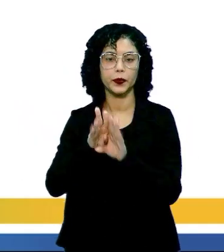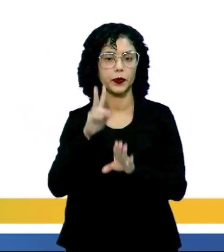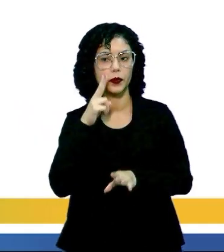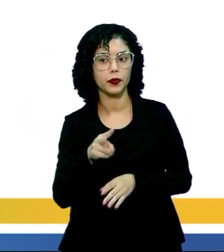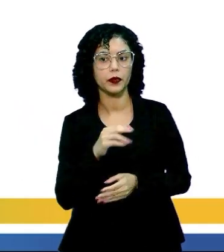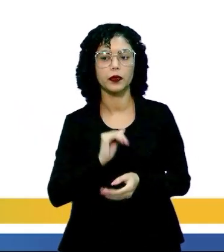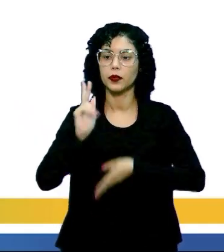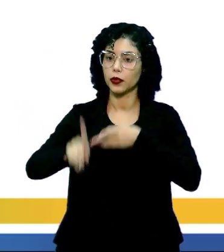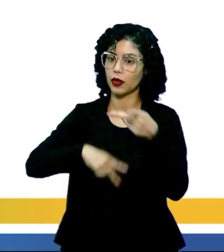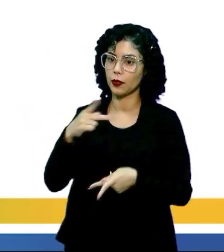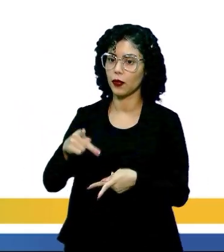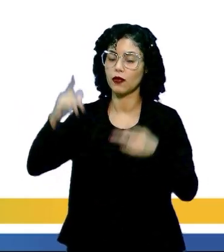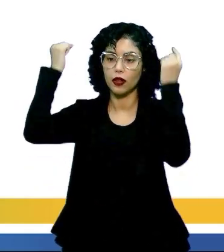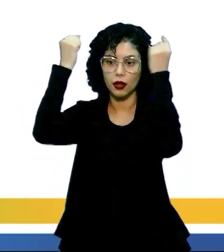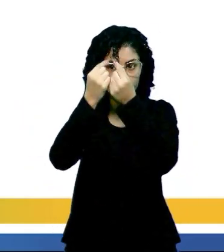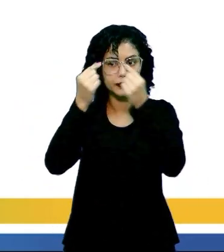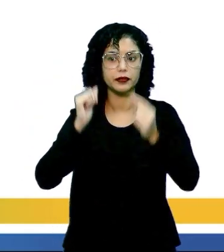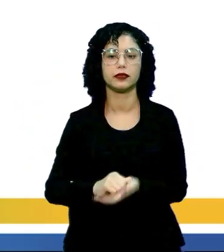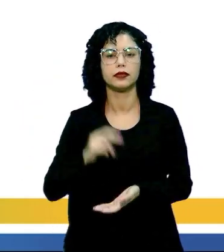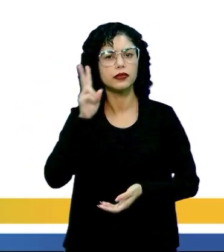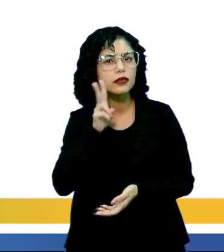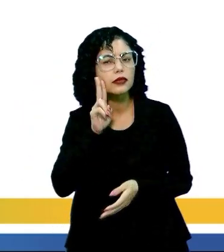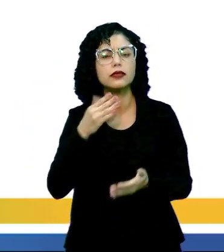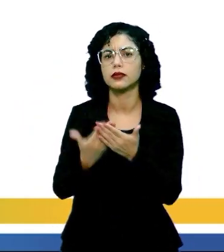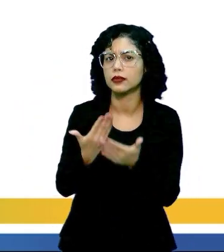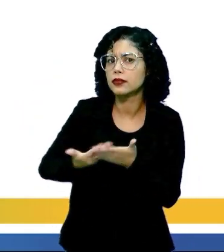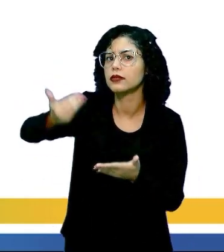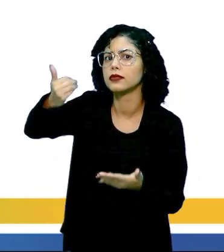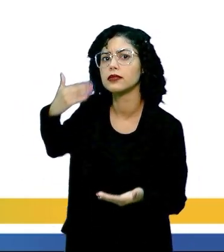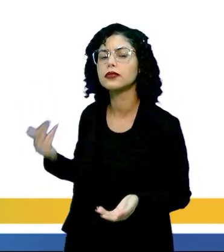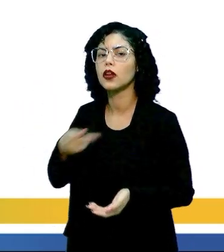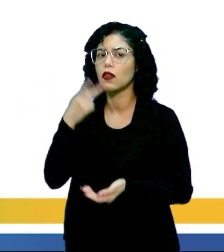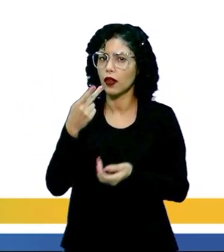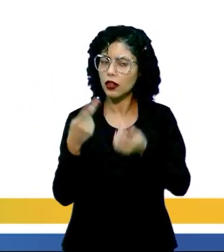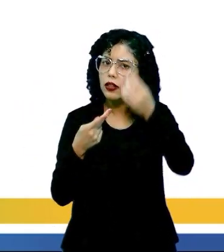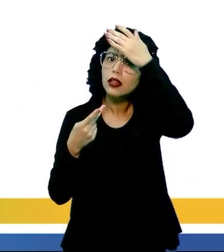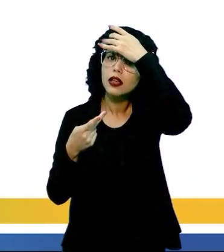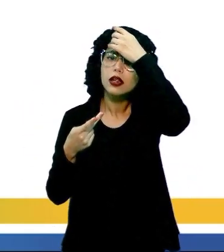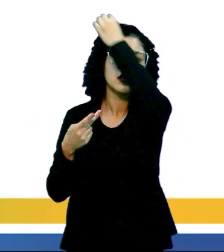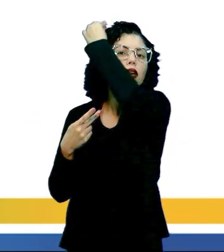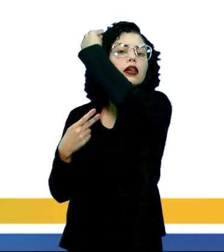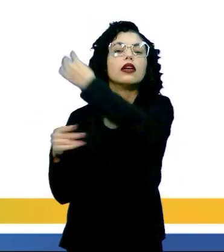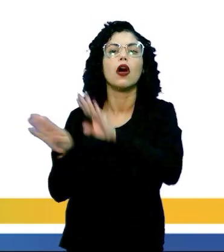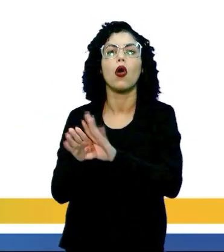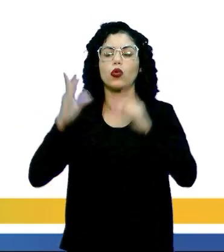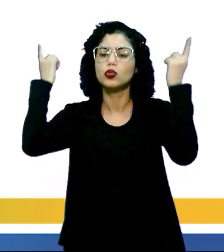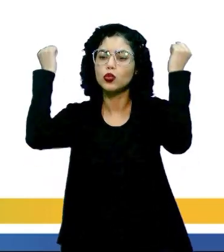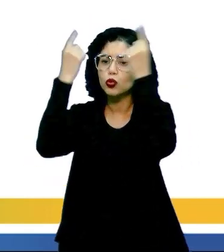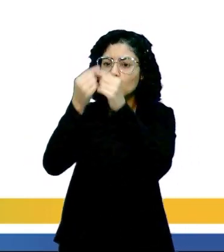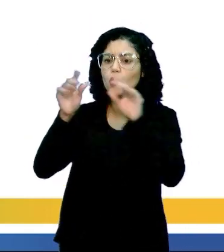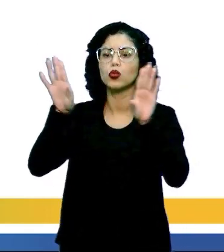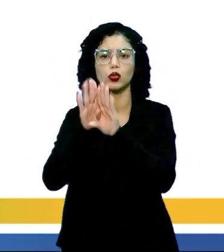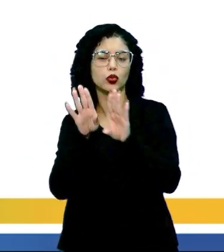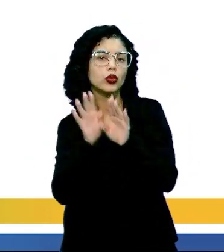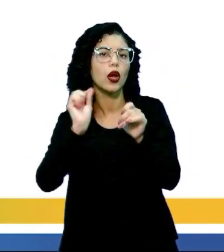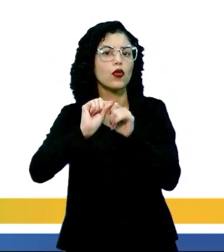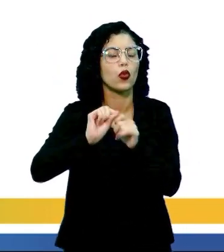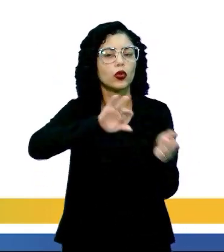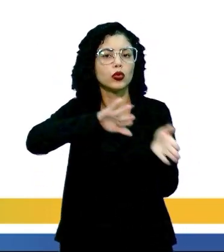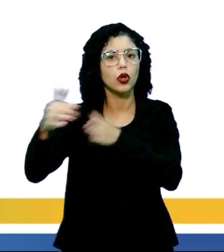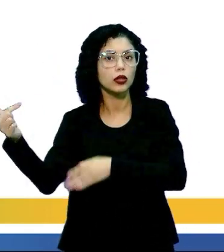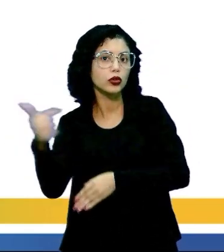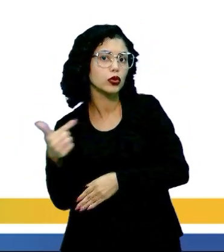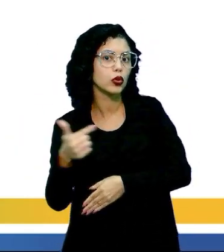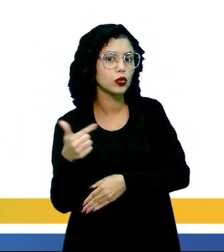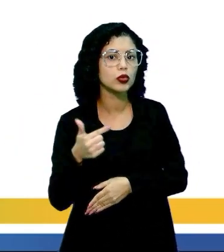aí a civilização grega. Lembra para vocês na aula passada que nós falamos que teve um momento em que os gregos, né, fazem na sua